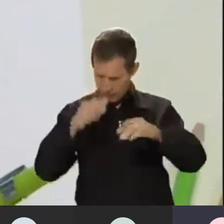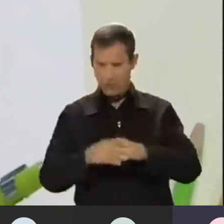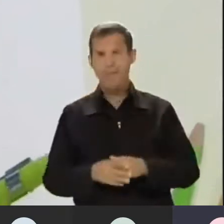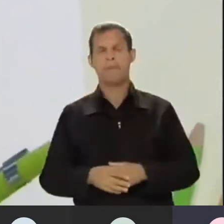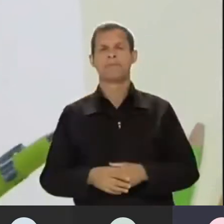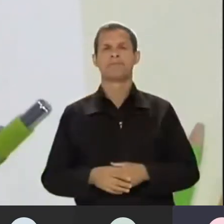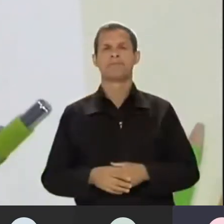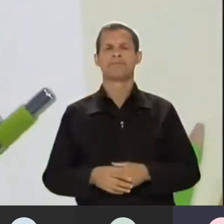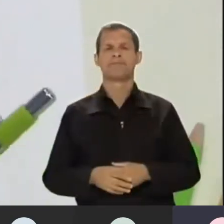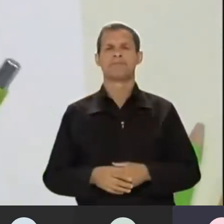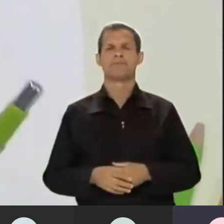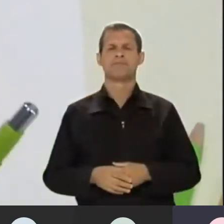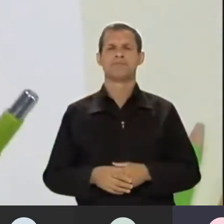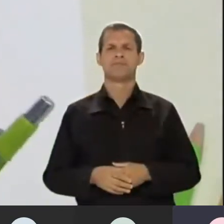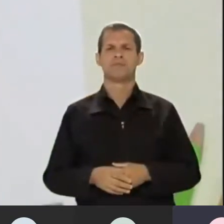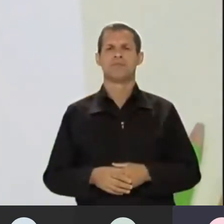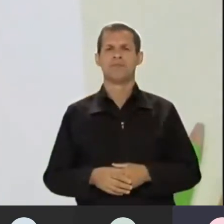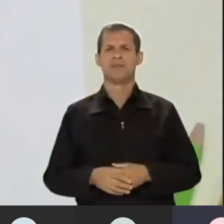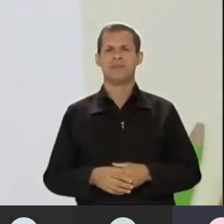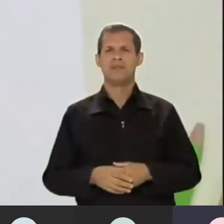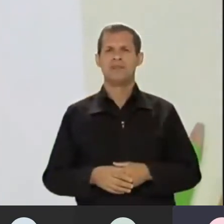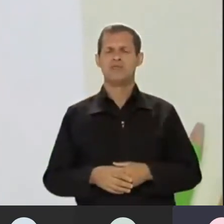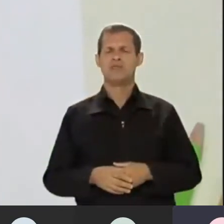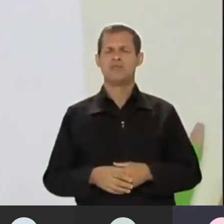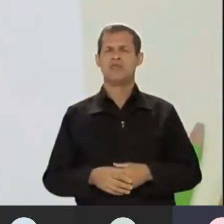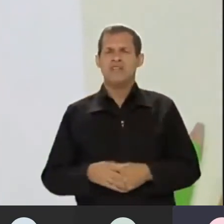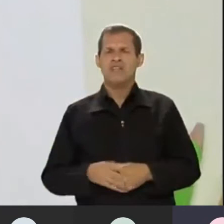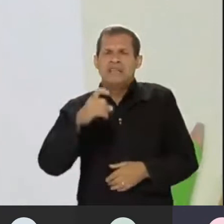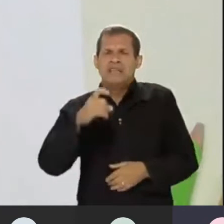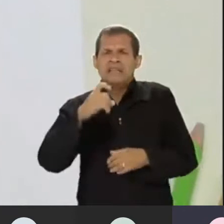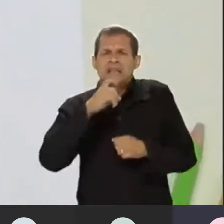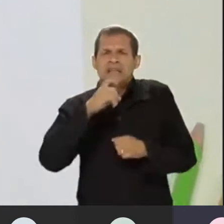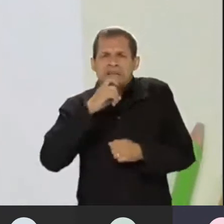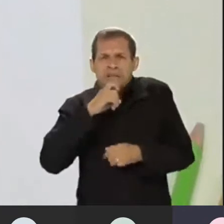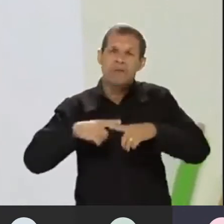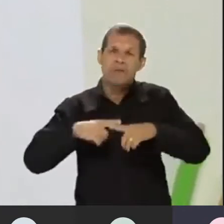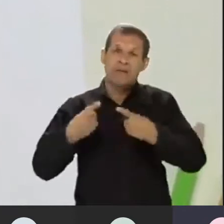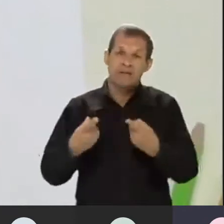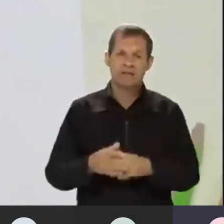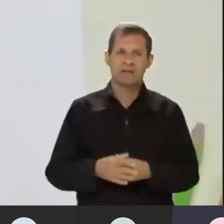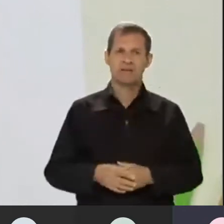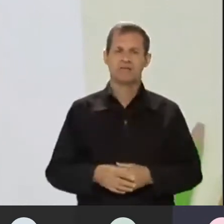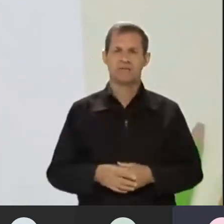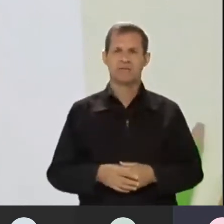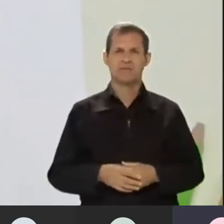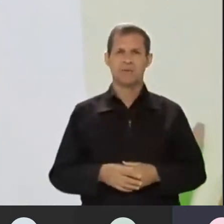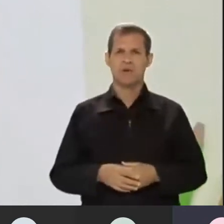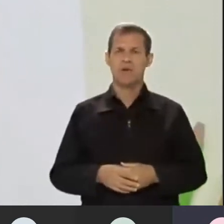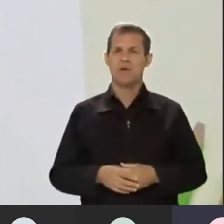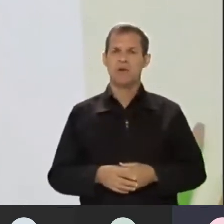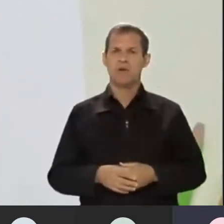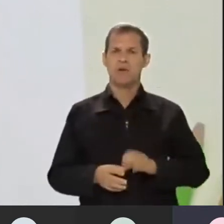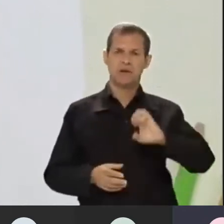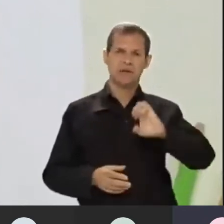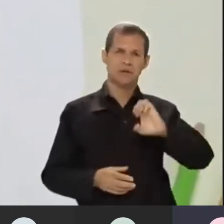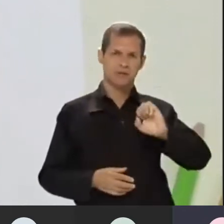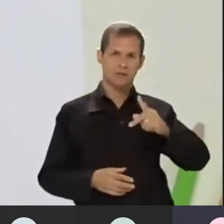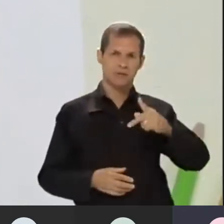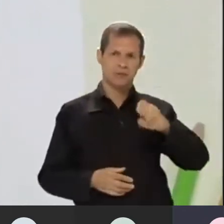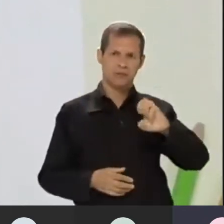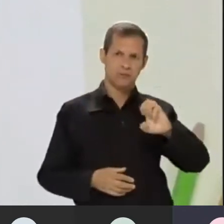pensar na questão do resfriamento, tá? Então, tanto o espelho d'água ele vai trazer